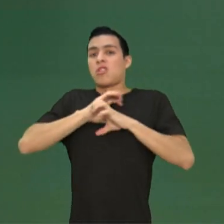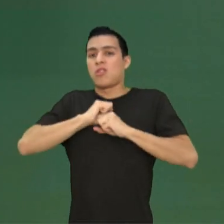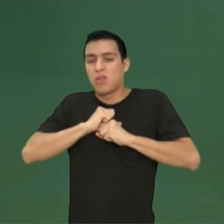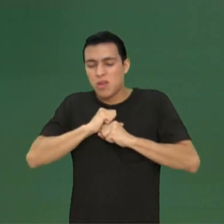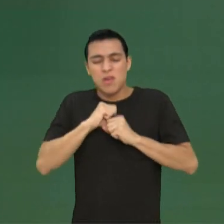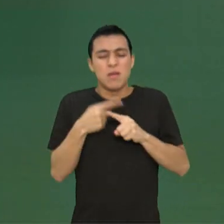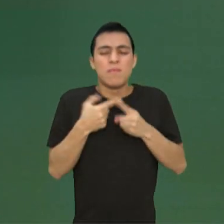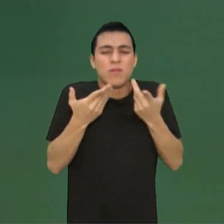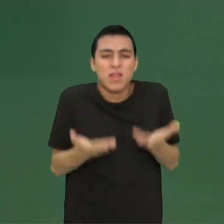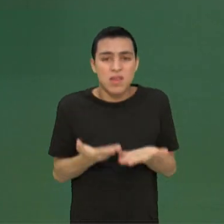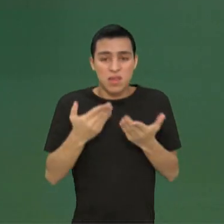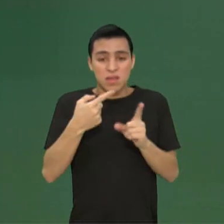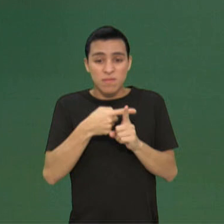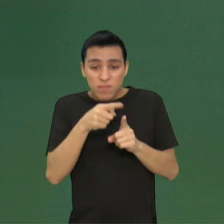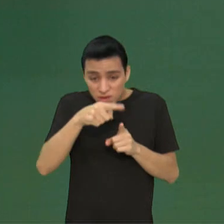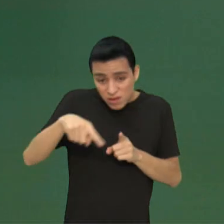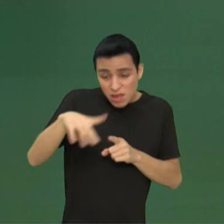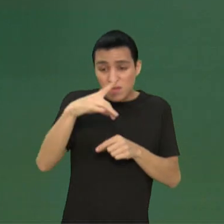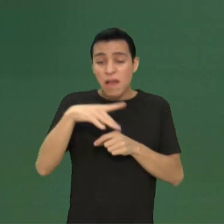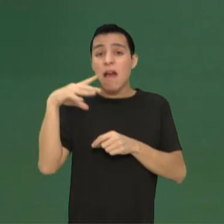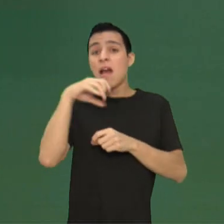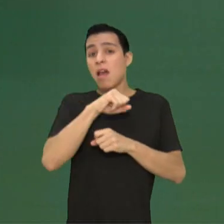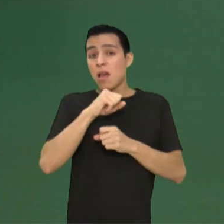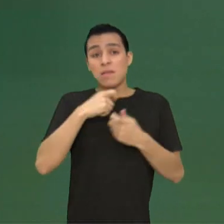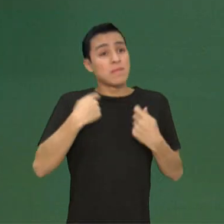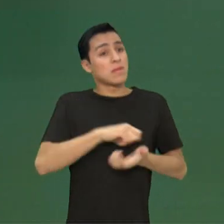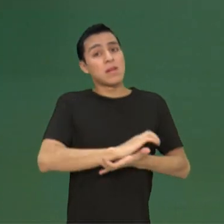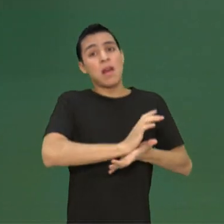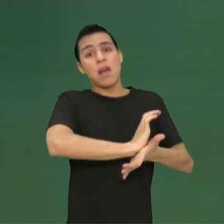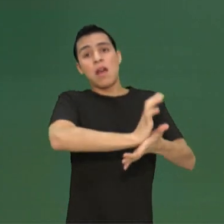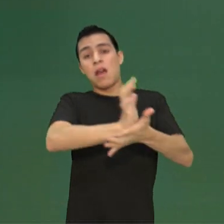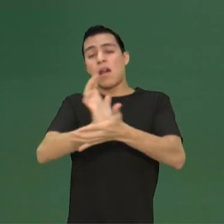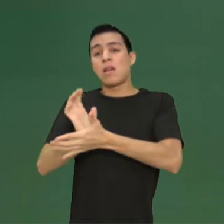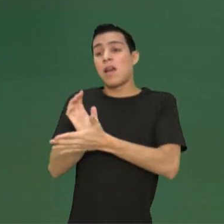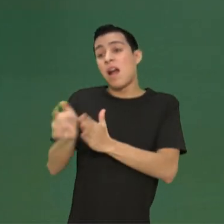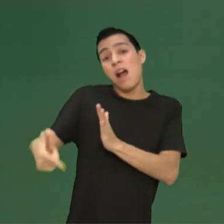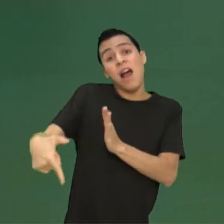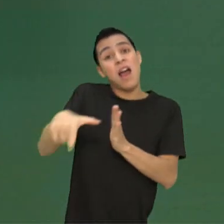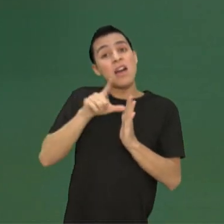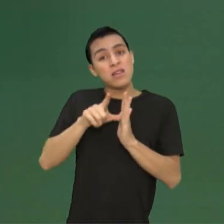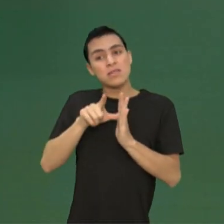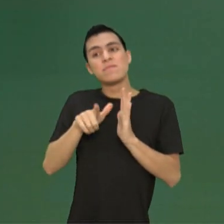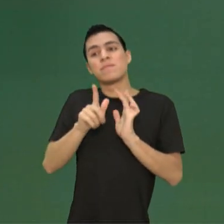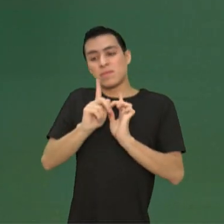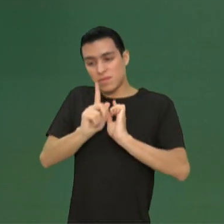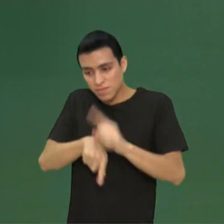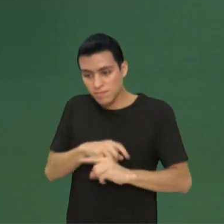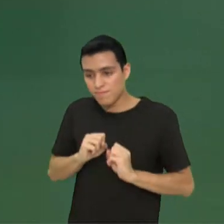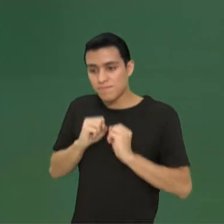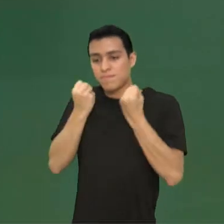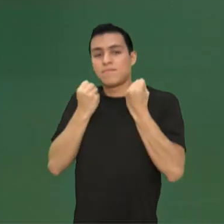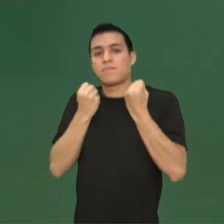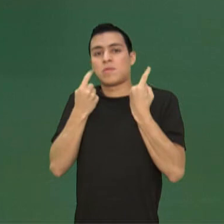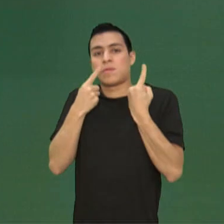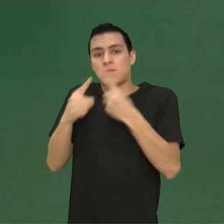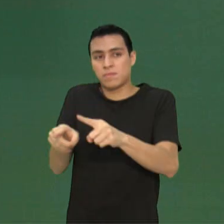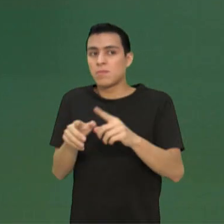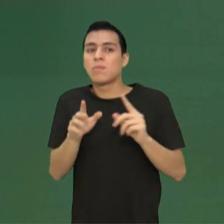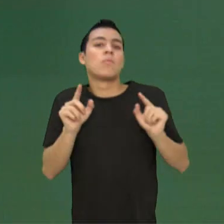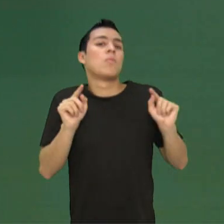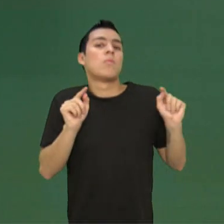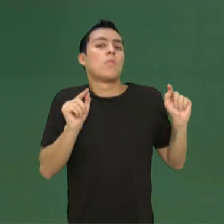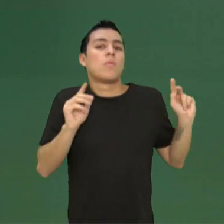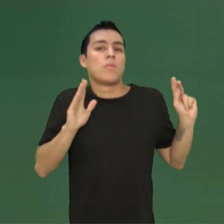isso? Porque são doenças que atacam muito rápido e eu tenho que destruí-las antes para daí vir a defesa. O que